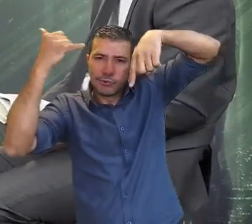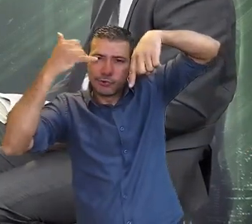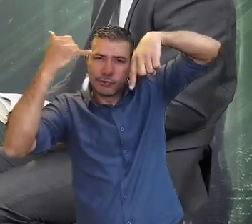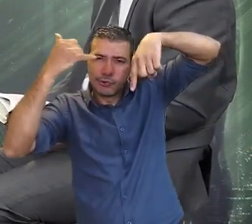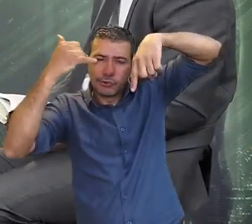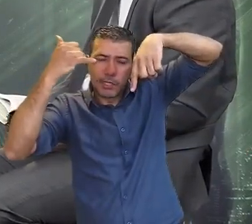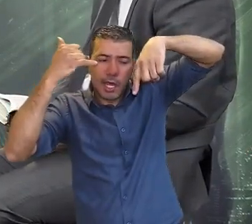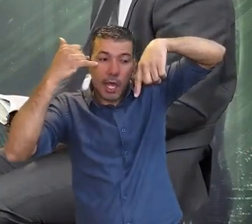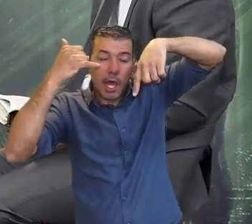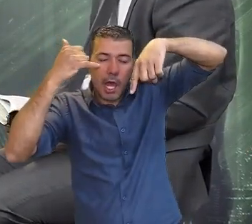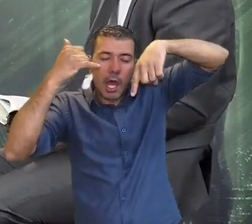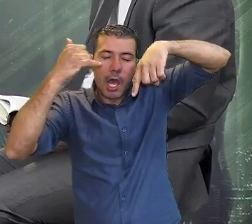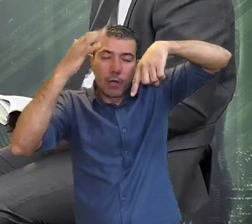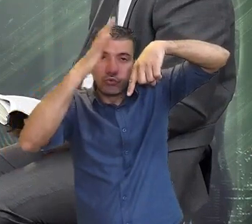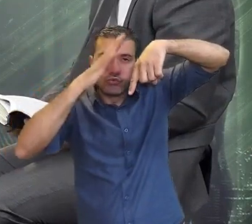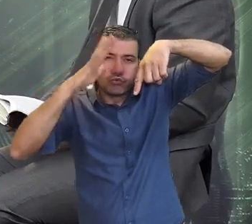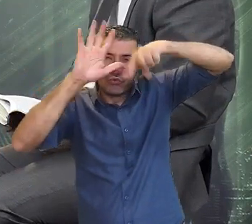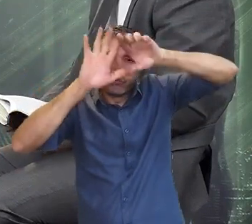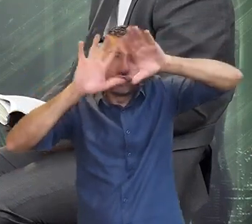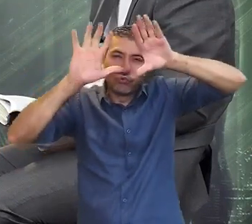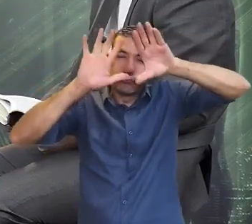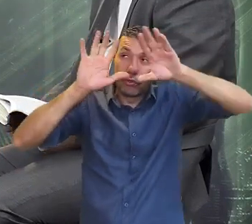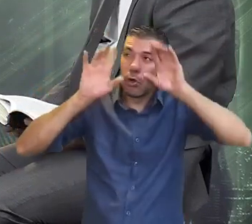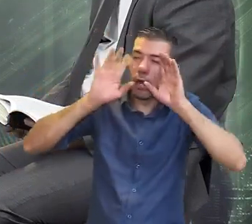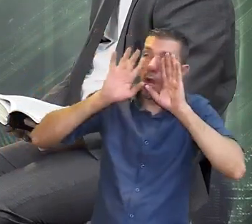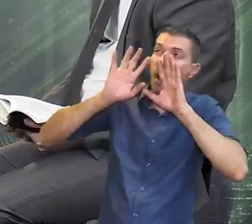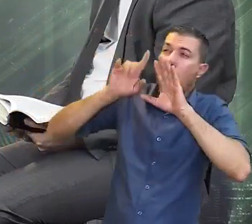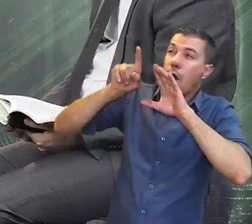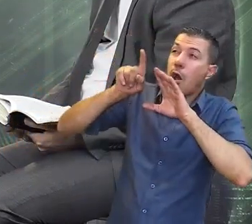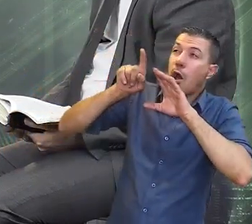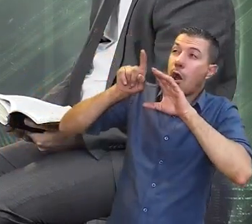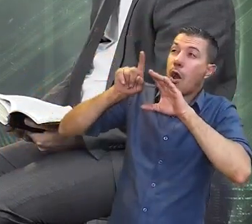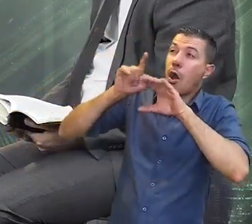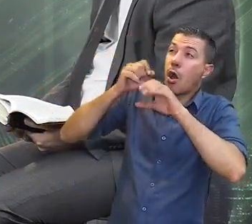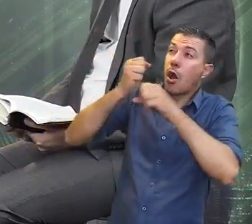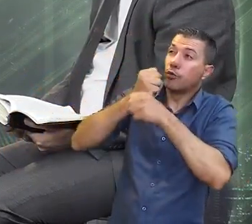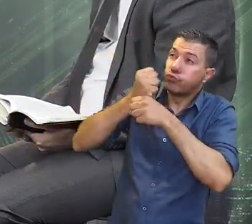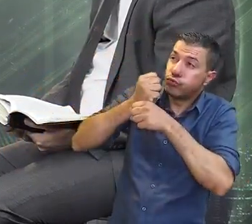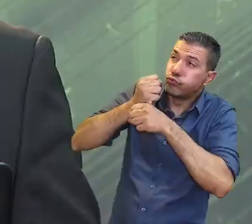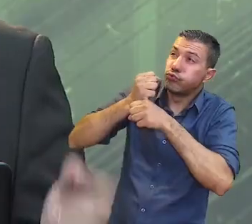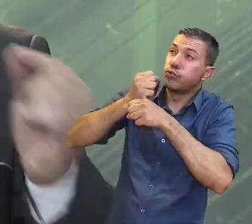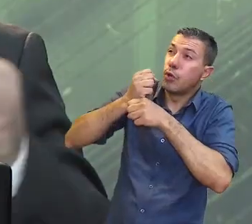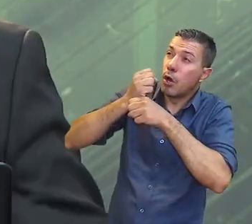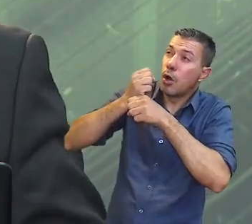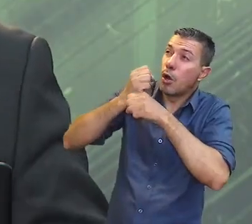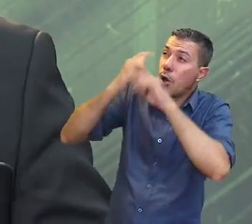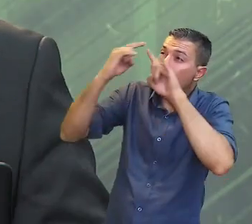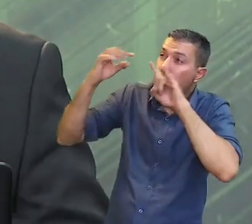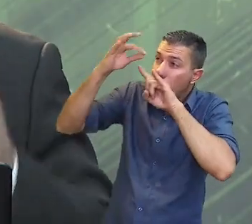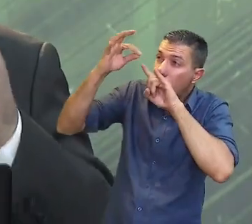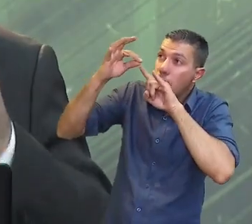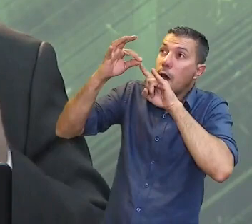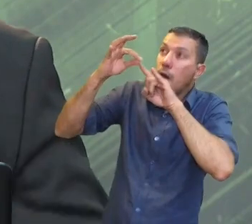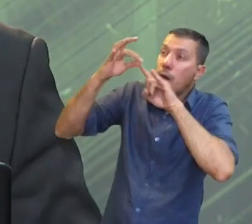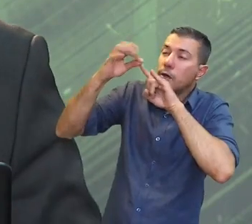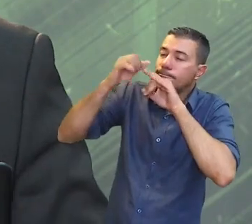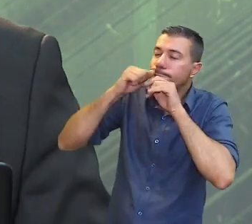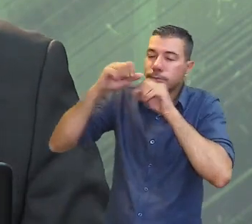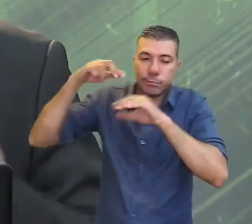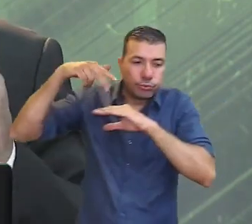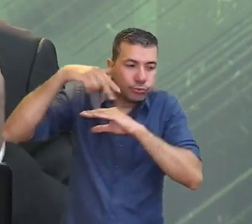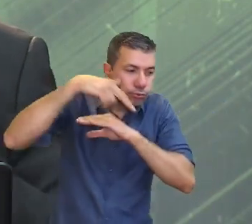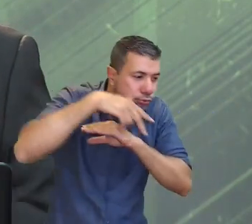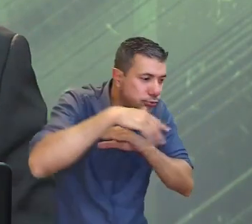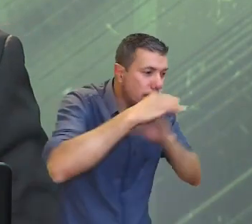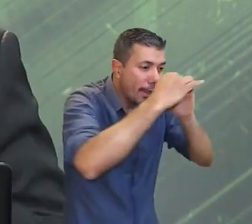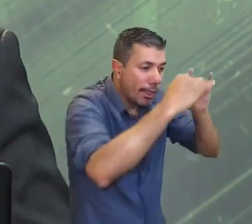das grandes tentativas de Satanás, pisar essa doutrina. A doutrina do santuário celestial. Eu e você precisamos compreender